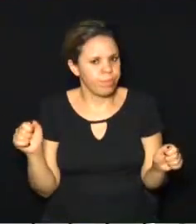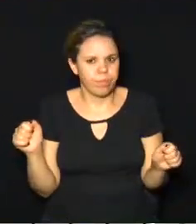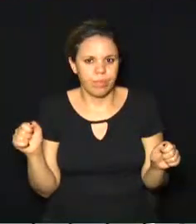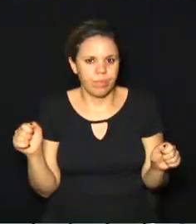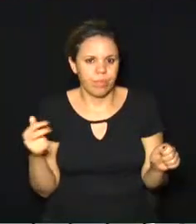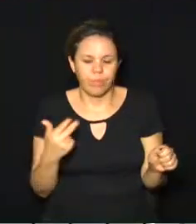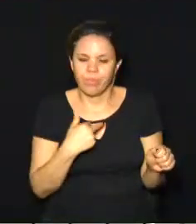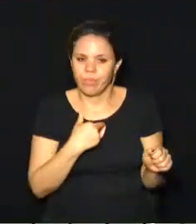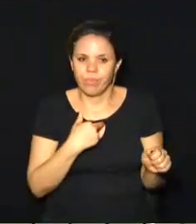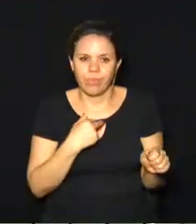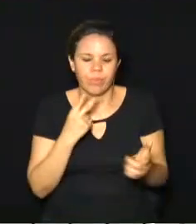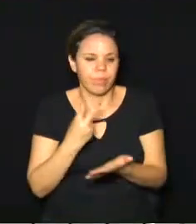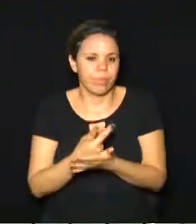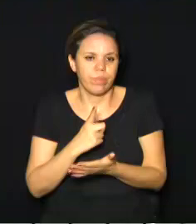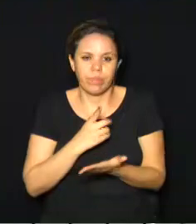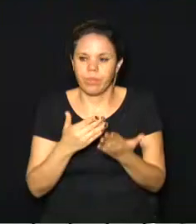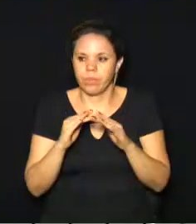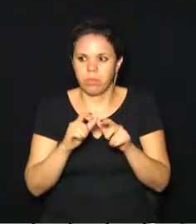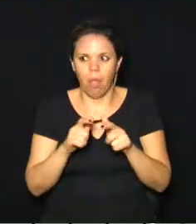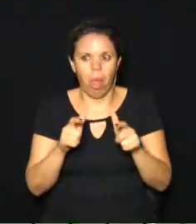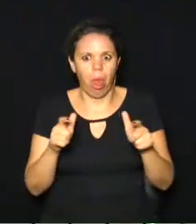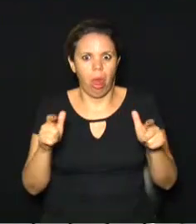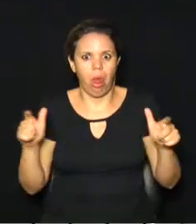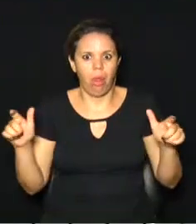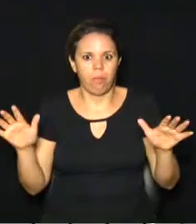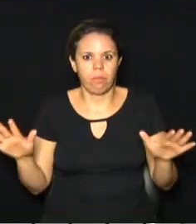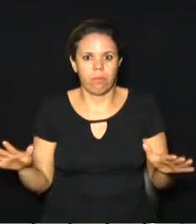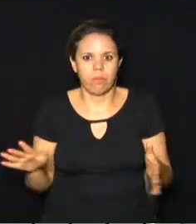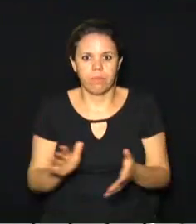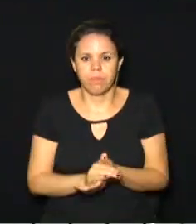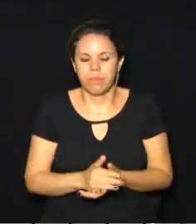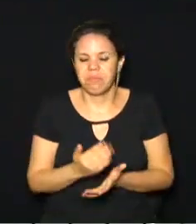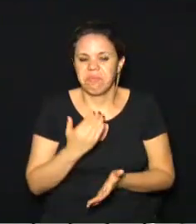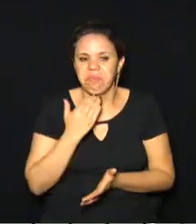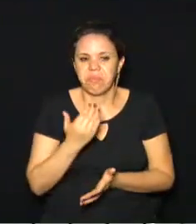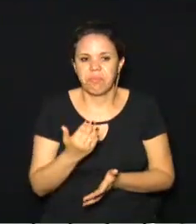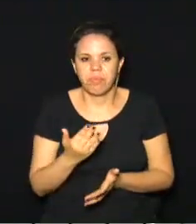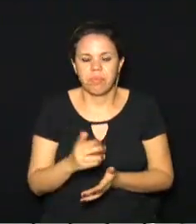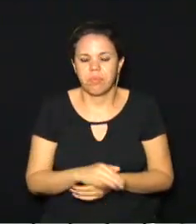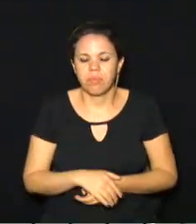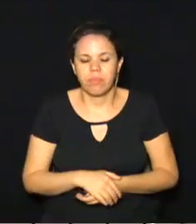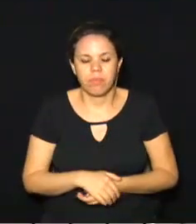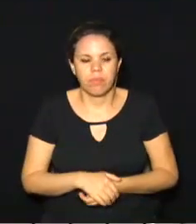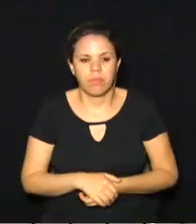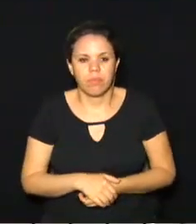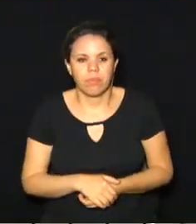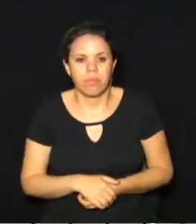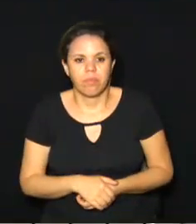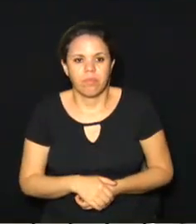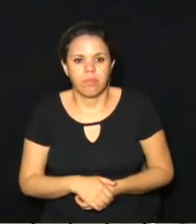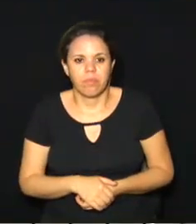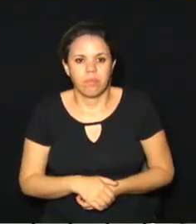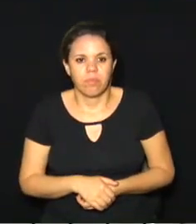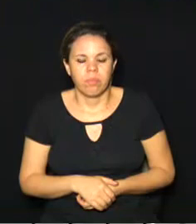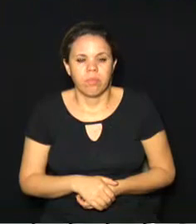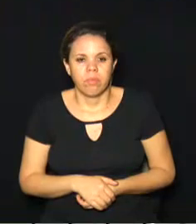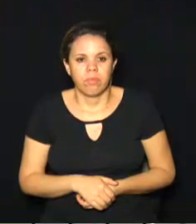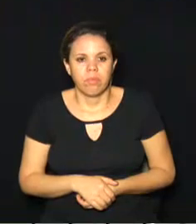Né? Mesmo que se tivesse uma escola com uma abrangência geográfica boa, né? Física